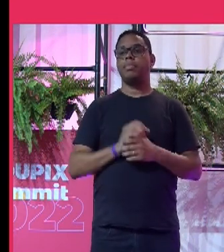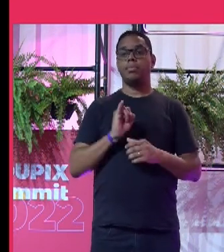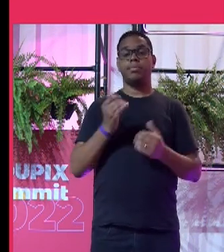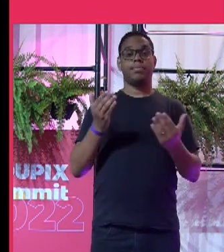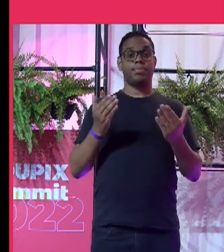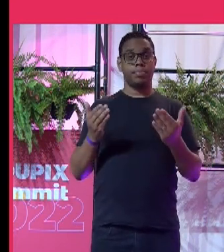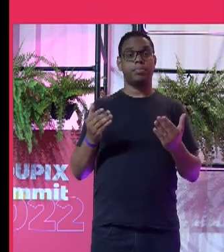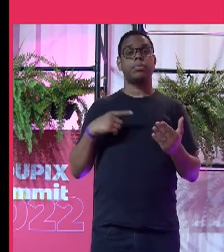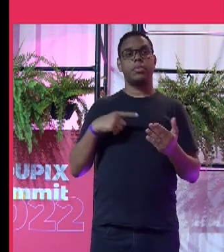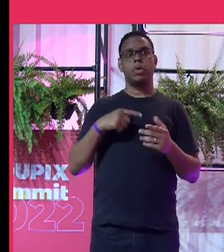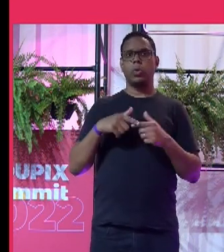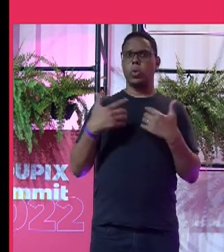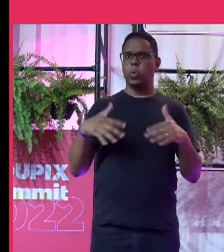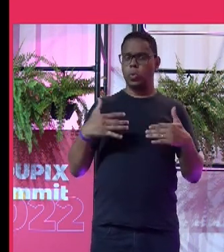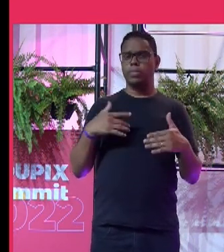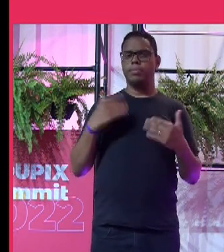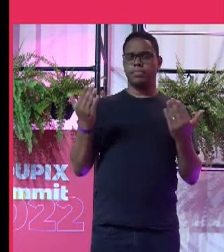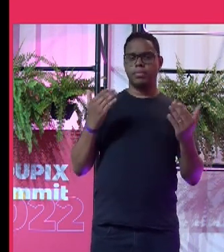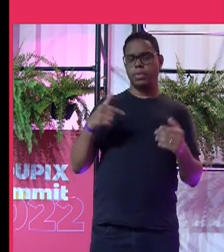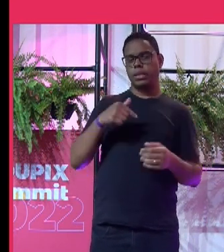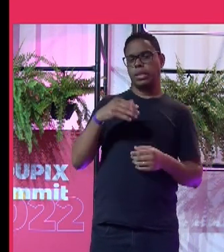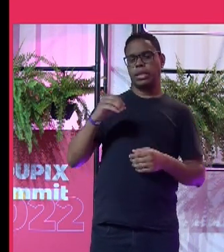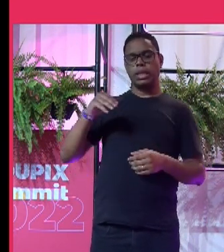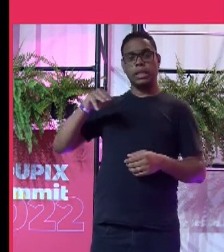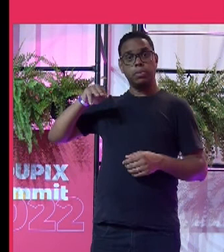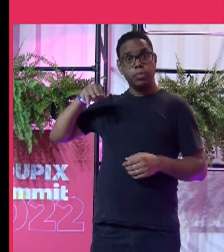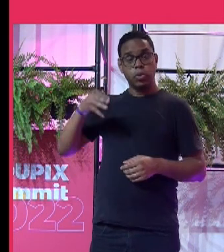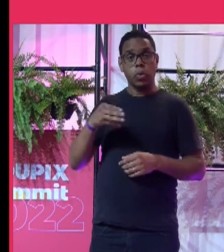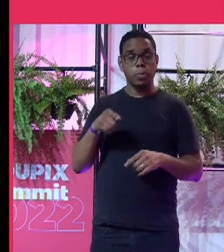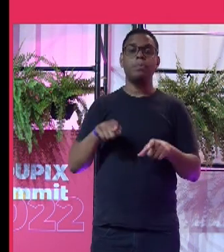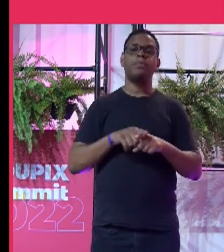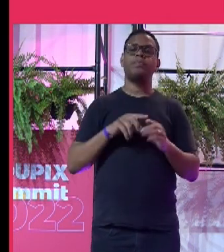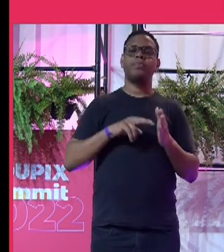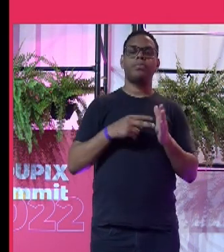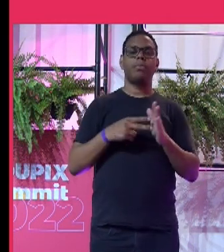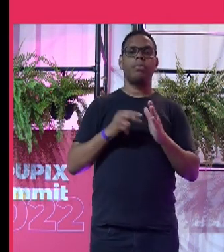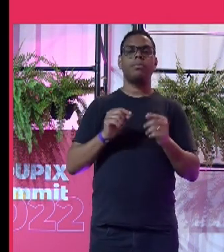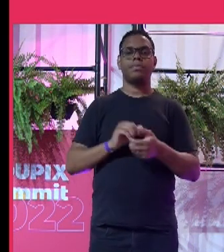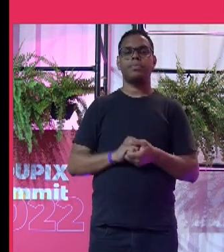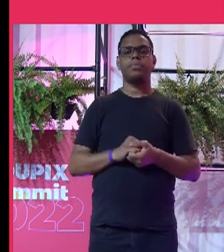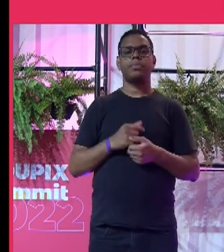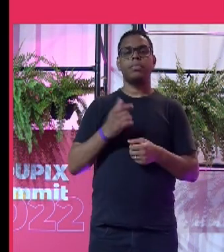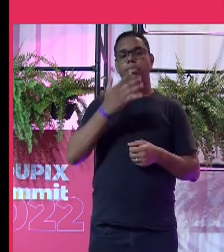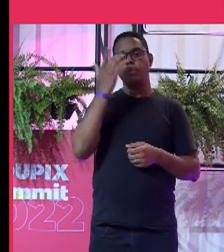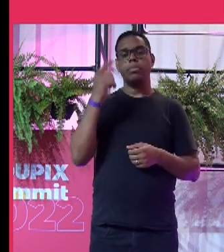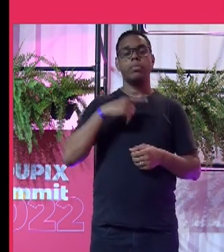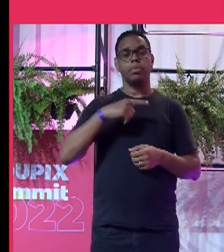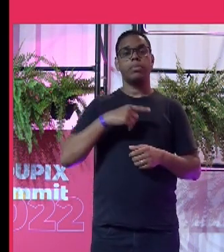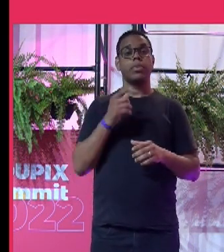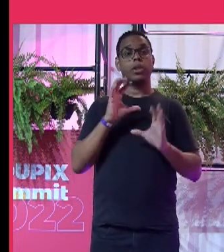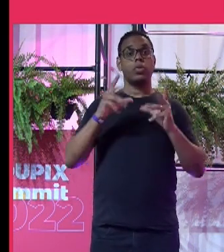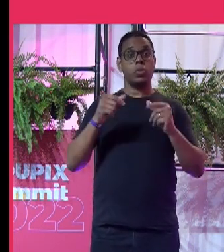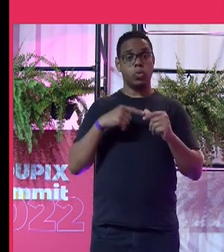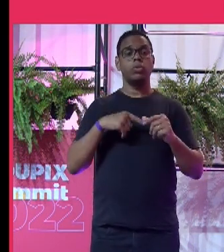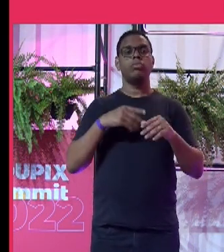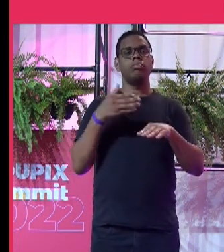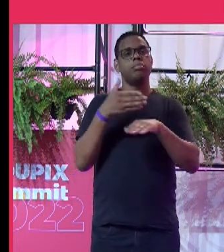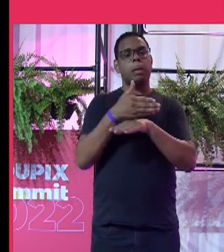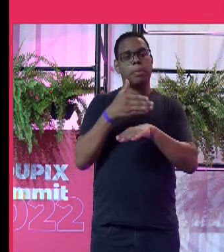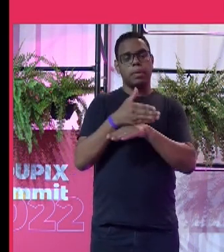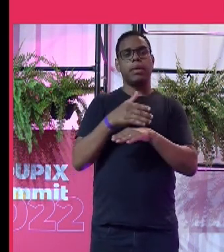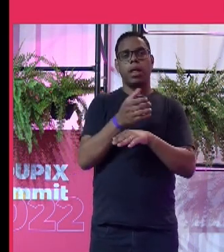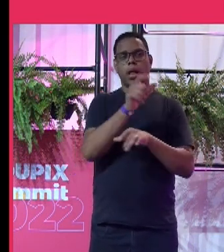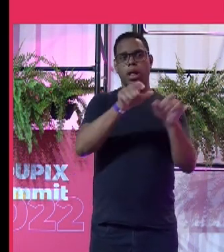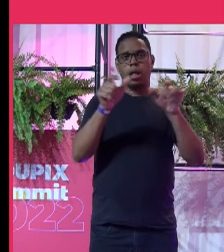comparar, é um número bem grande comparado aos 700 milhões. Isso quer dizer que a audiência dele estava totalmente qualificada,